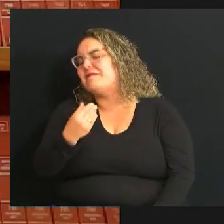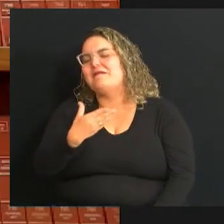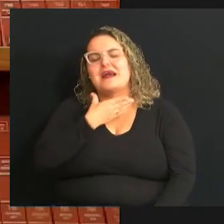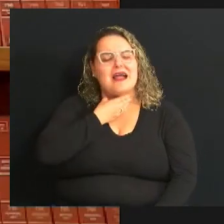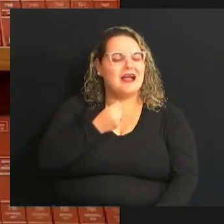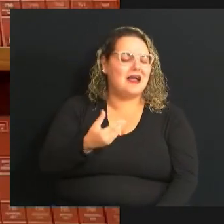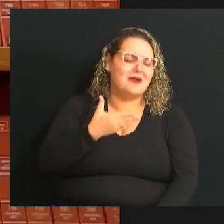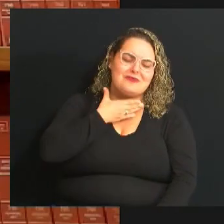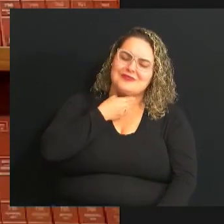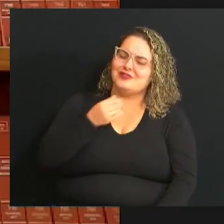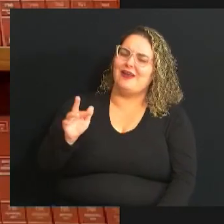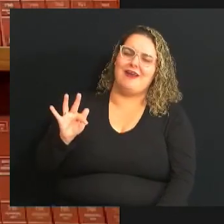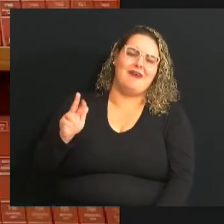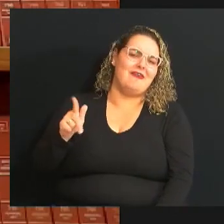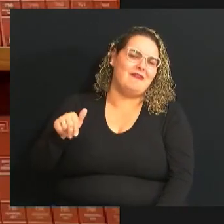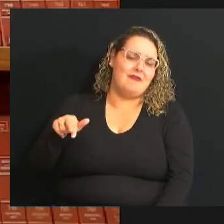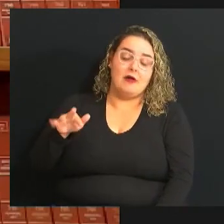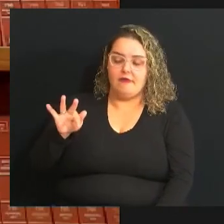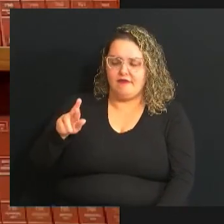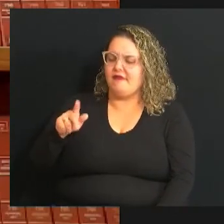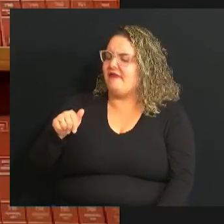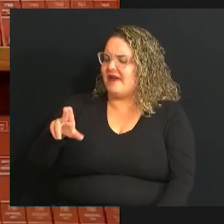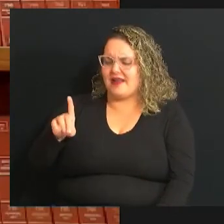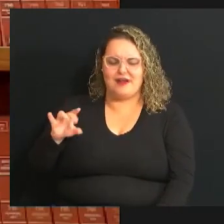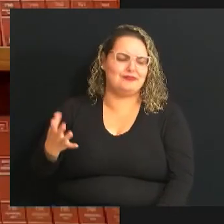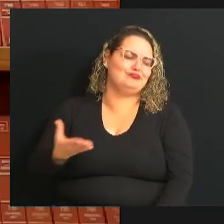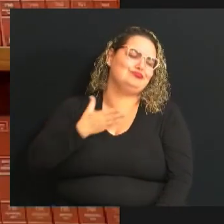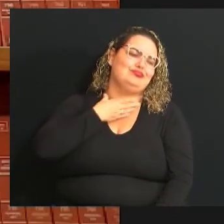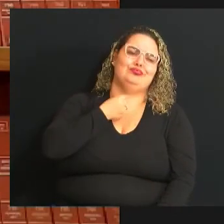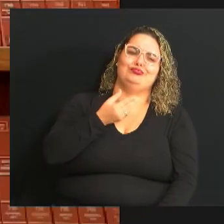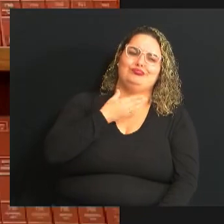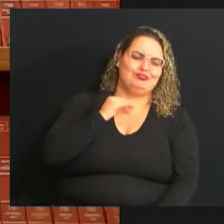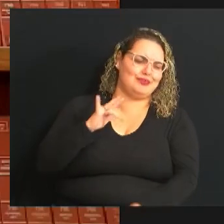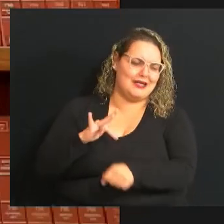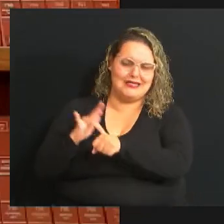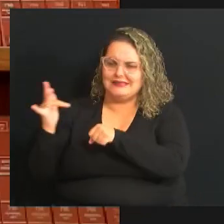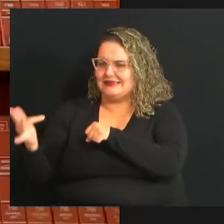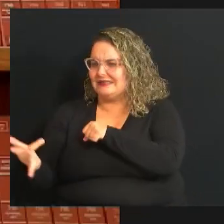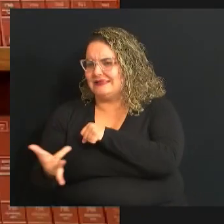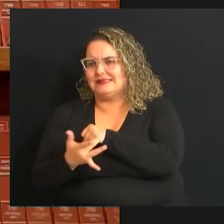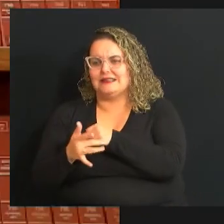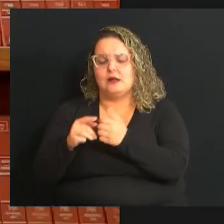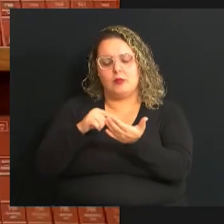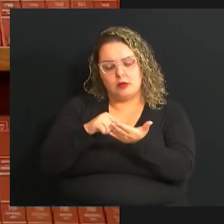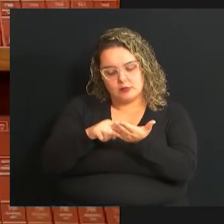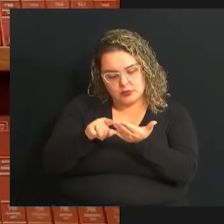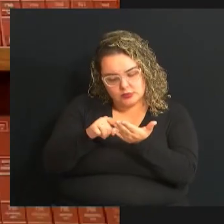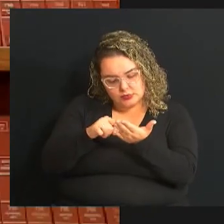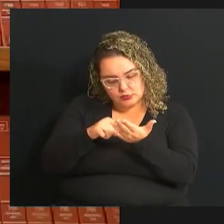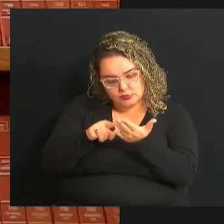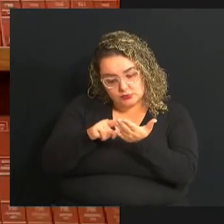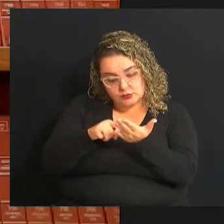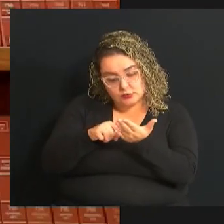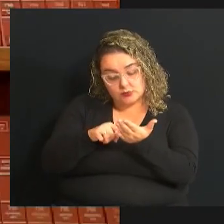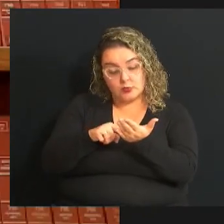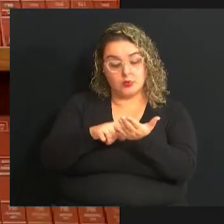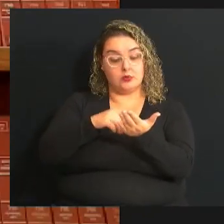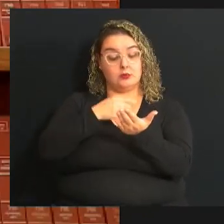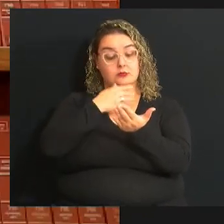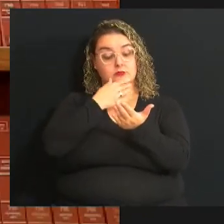faz o pagamento, seja mediante Pix, boleto, à vista ou pagamento no cartão, todas essas